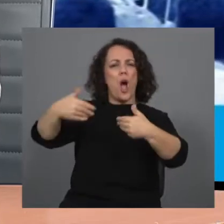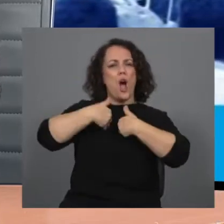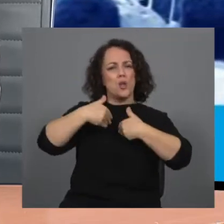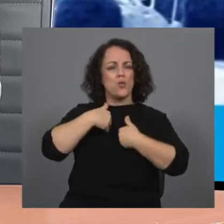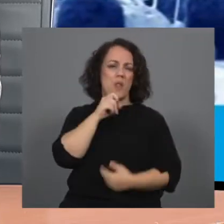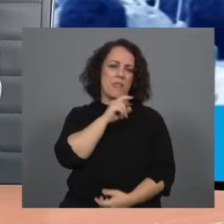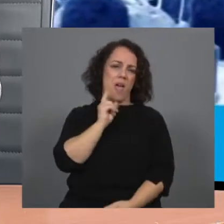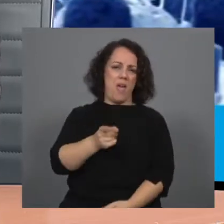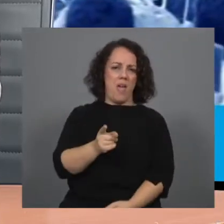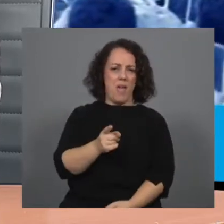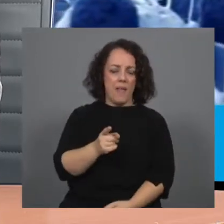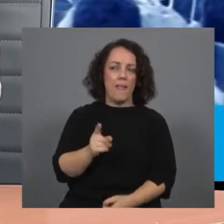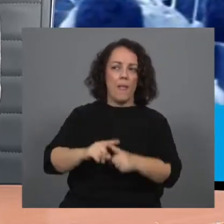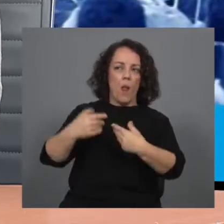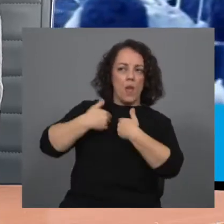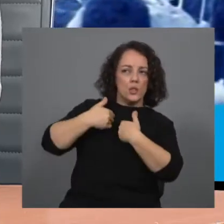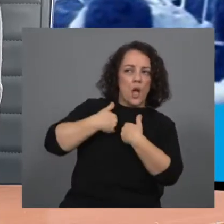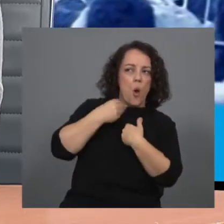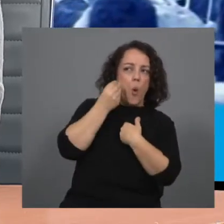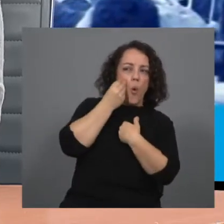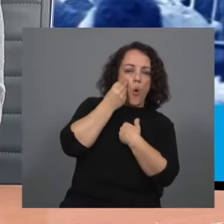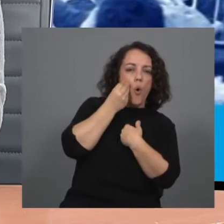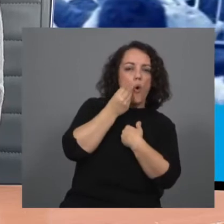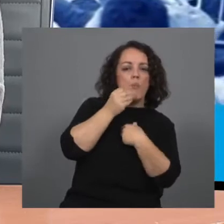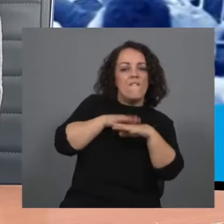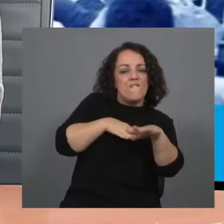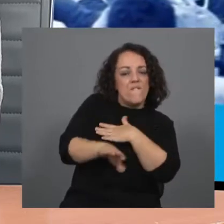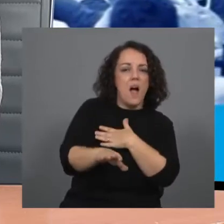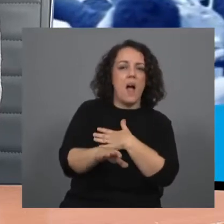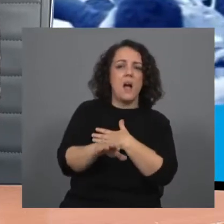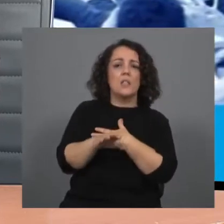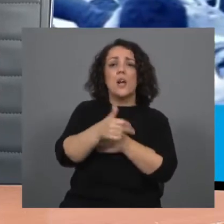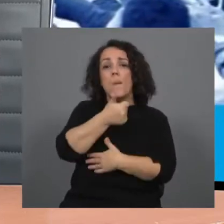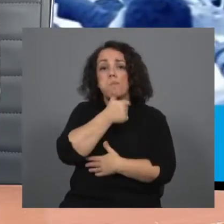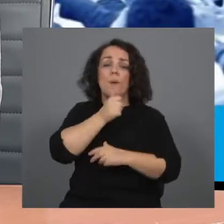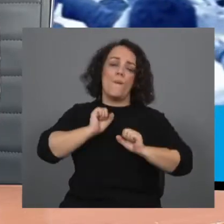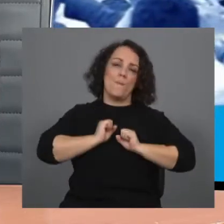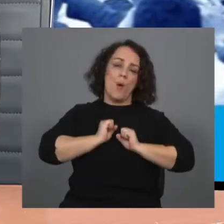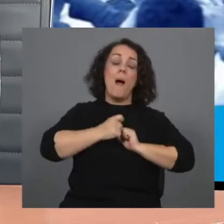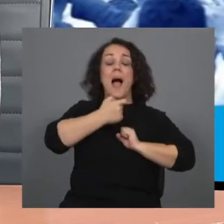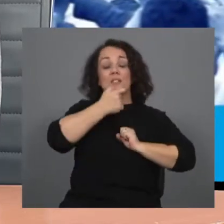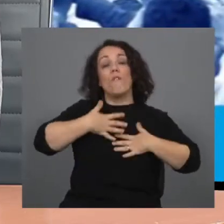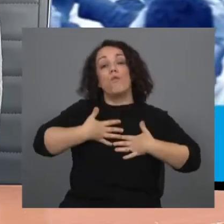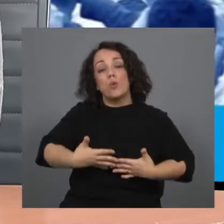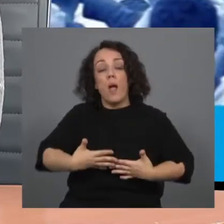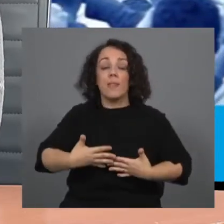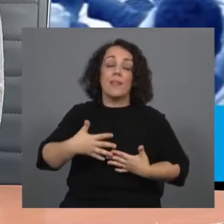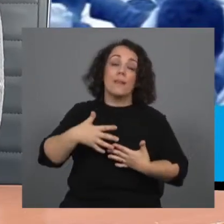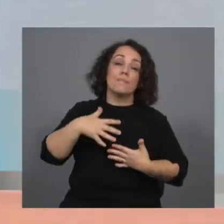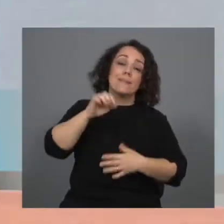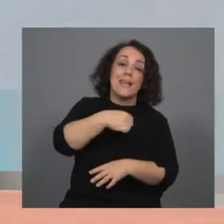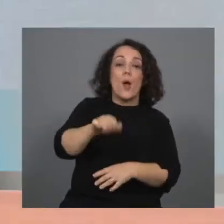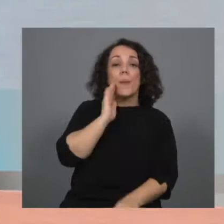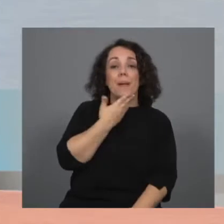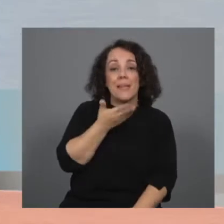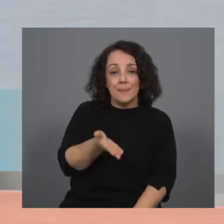dão ferramentas e propostas de fazer isso mesmo. Está nas nossas mãos e na nossa vontade de fazer ou não. Que